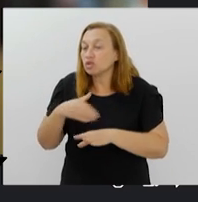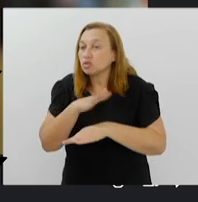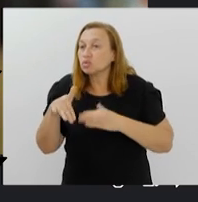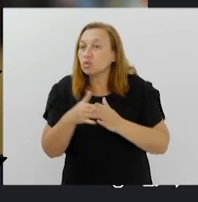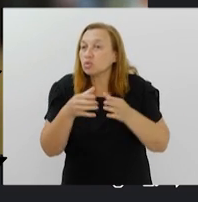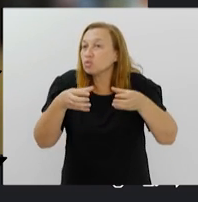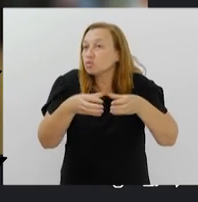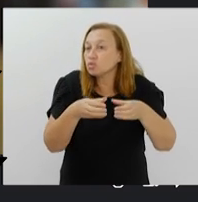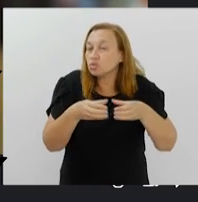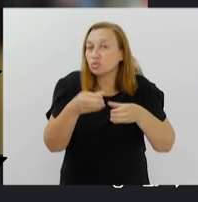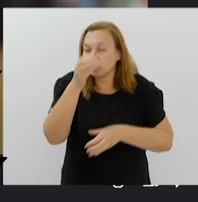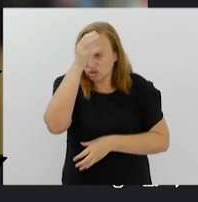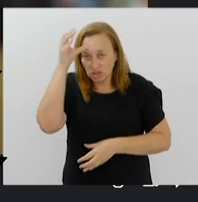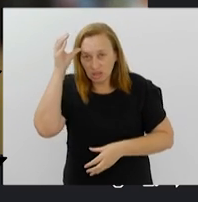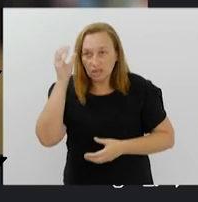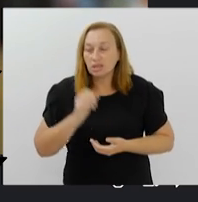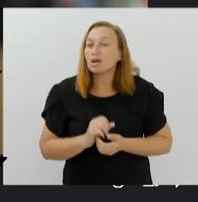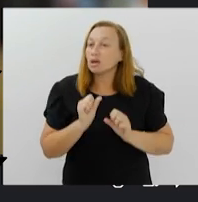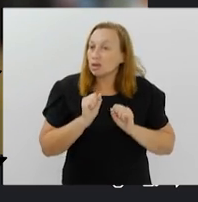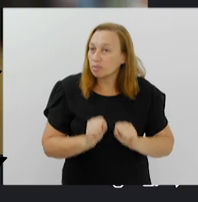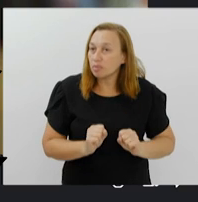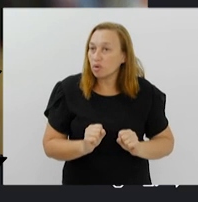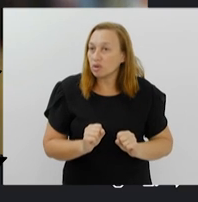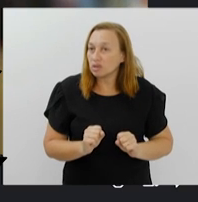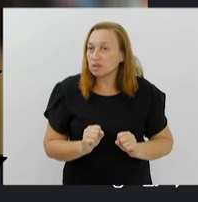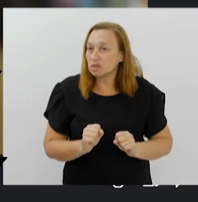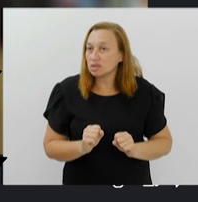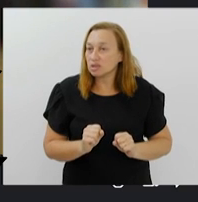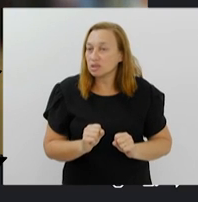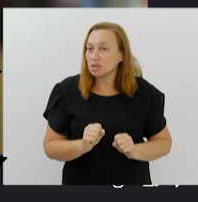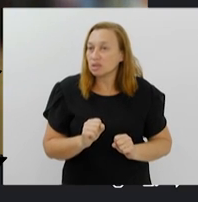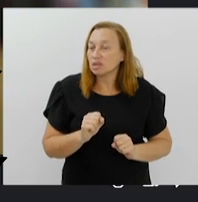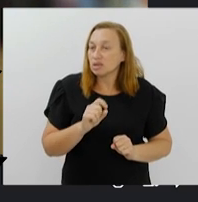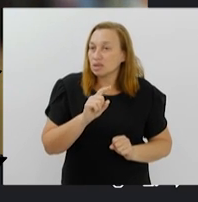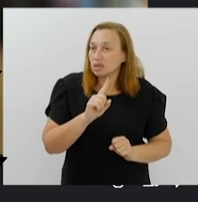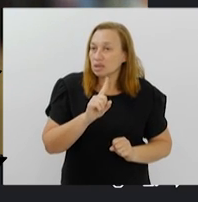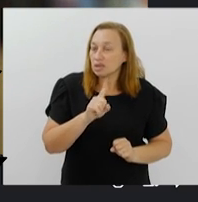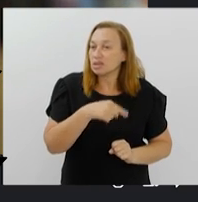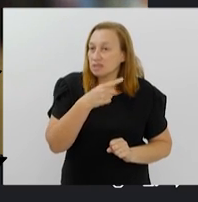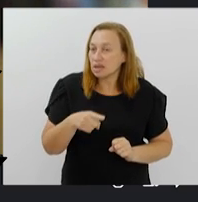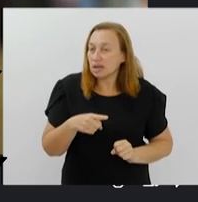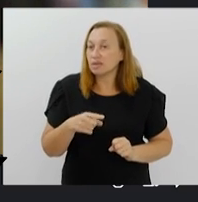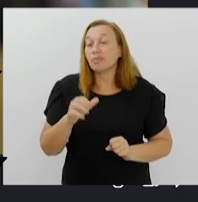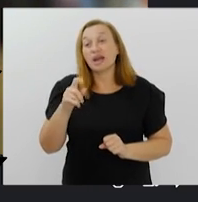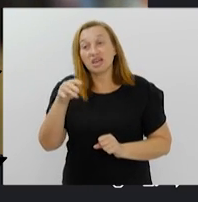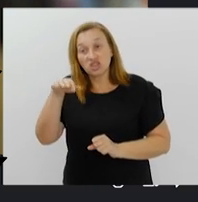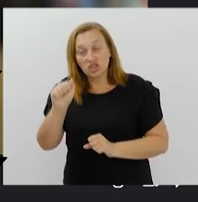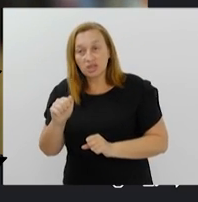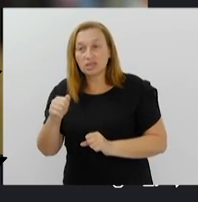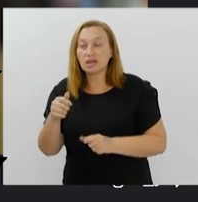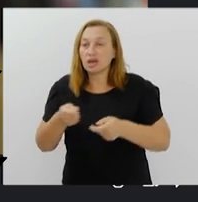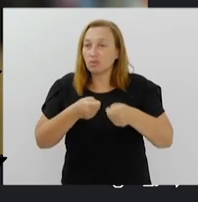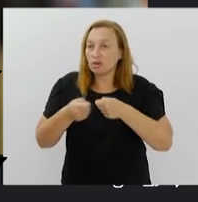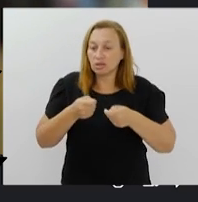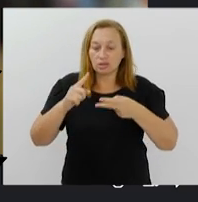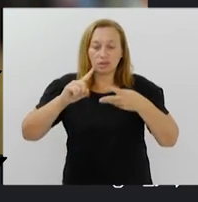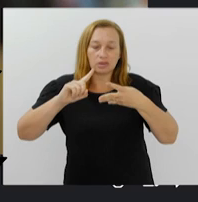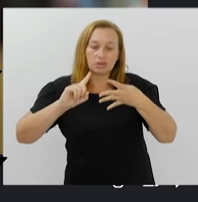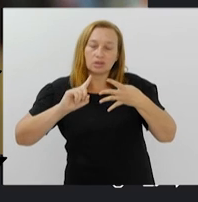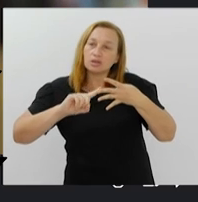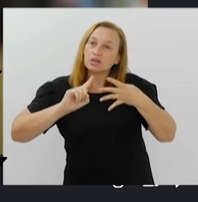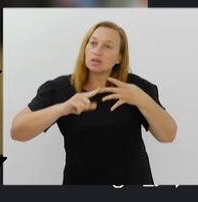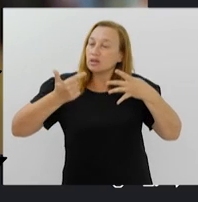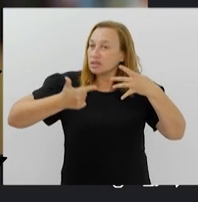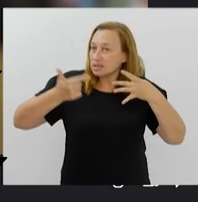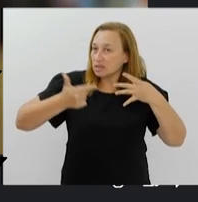grupos de consumidores e que pode ser inibido pela agência reguladora segundo propomos sugerimos a